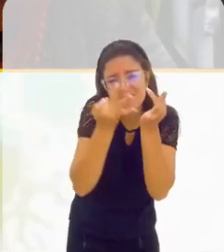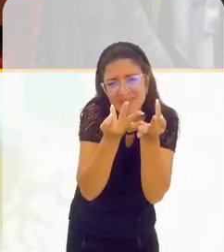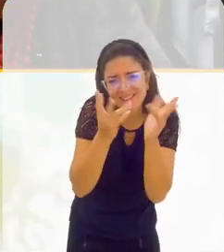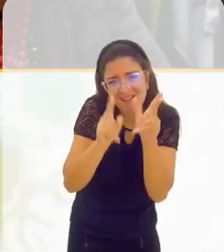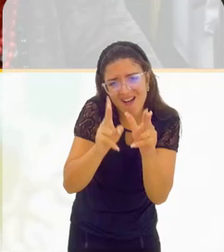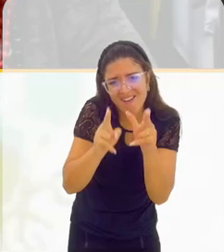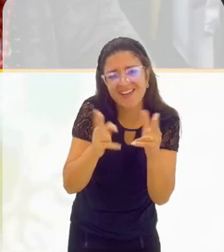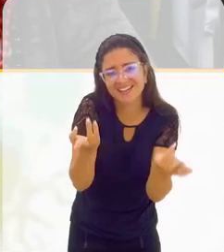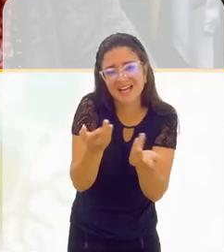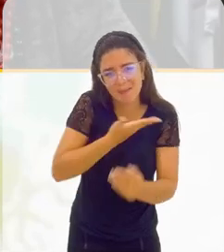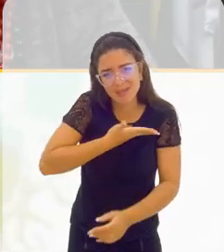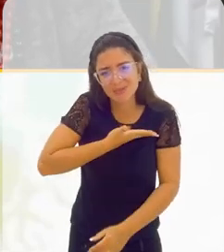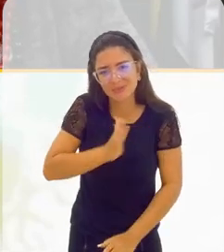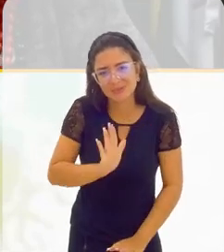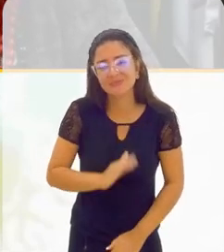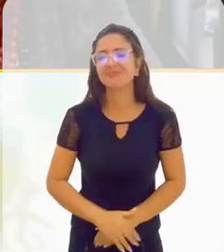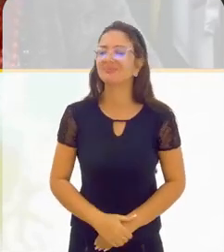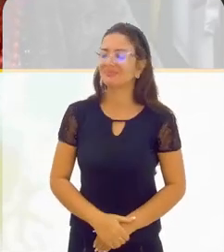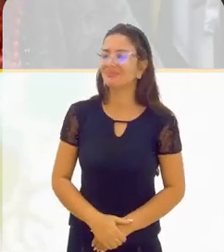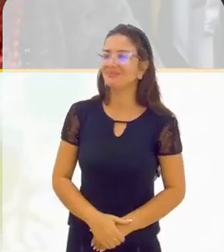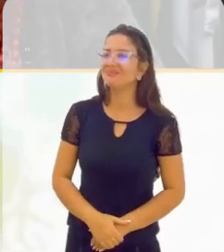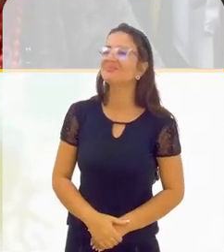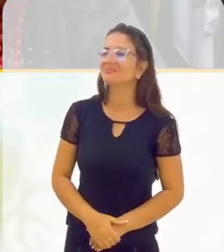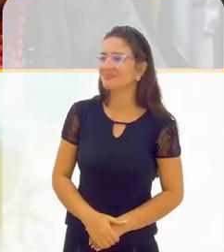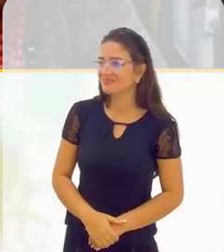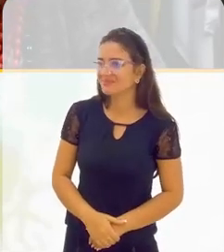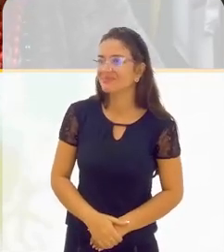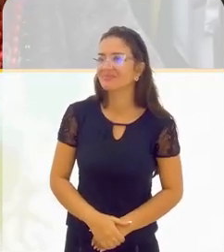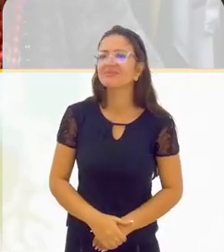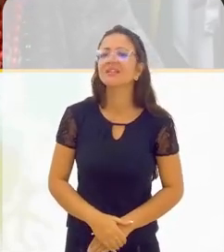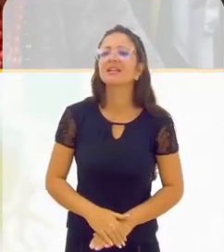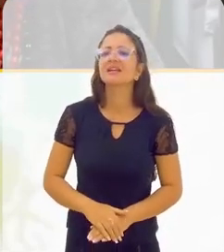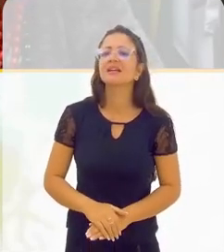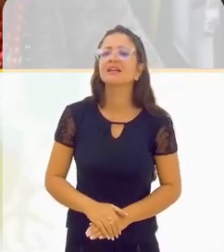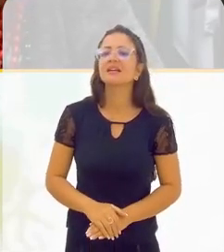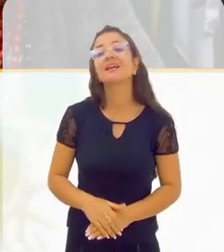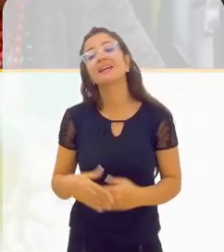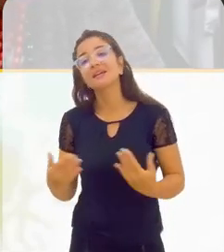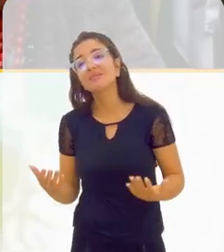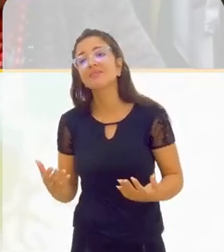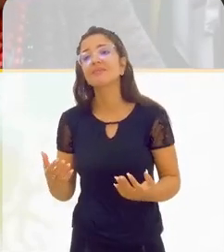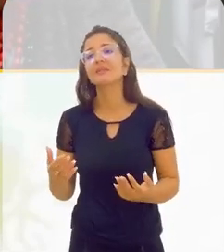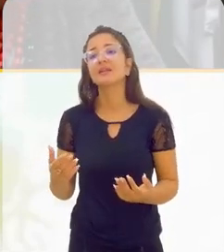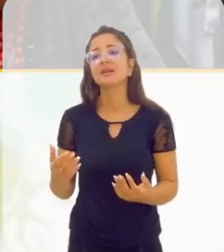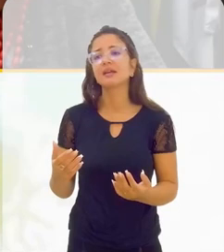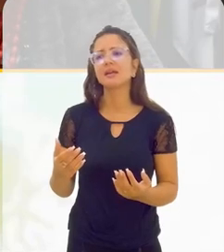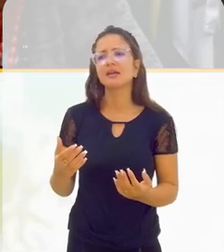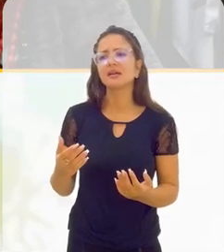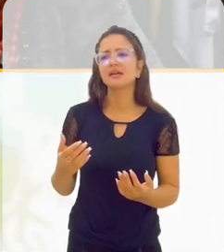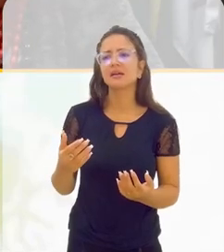amigos sim mas eu digo assim como porque